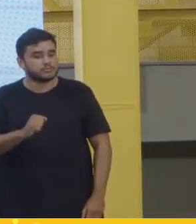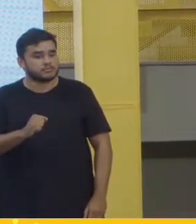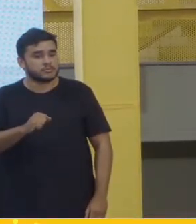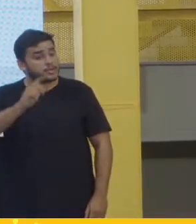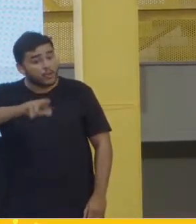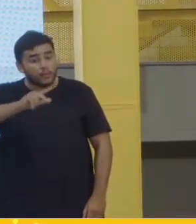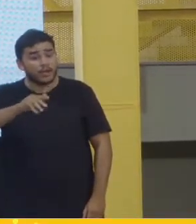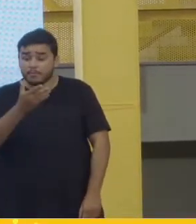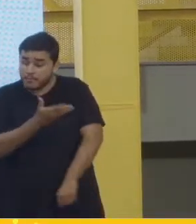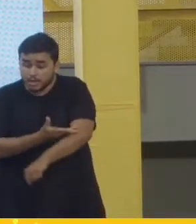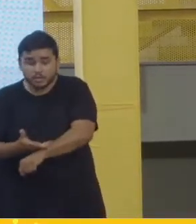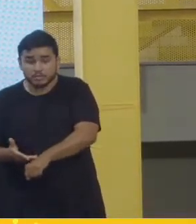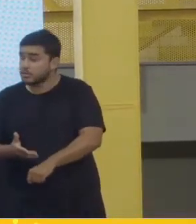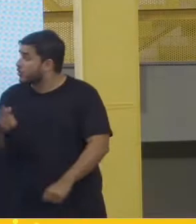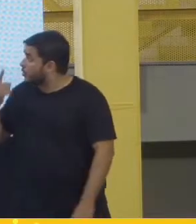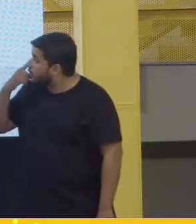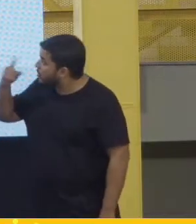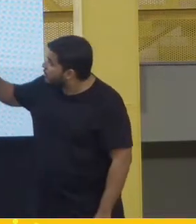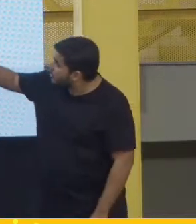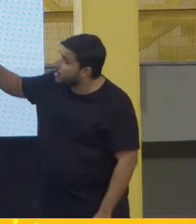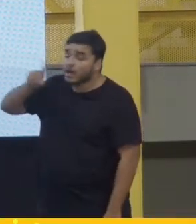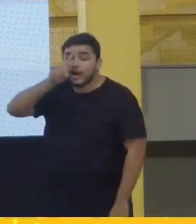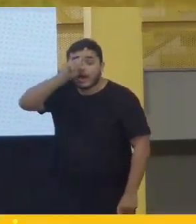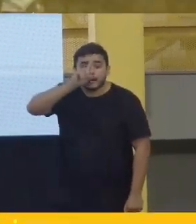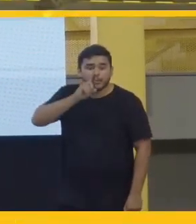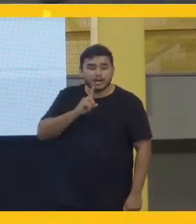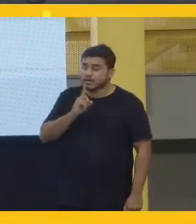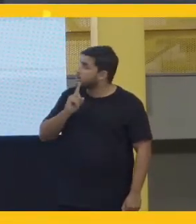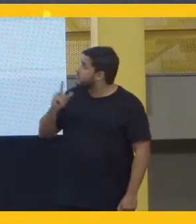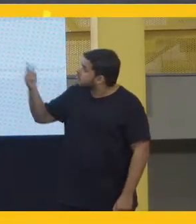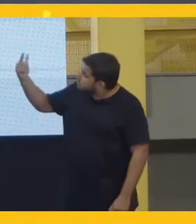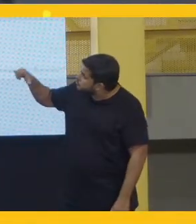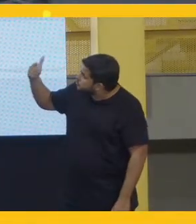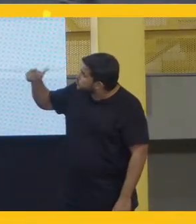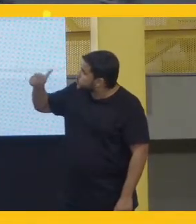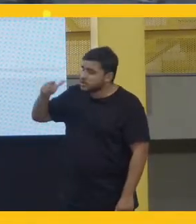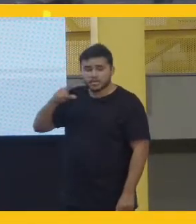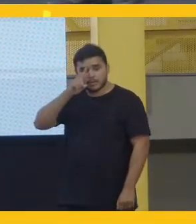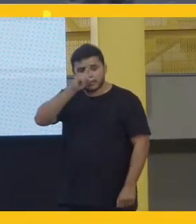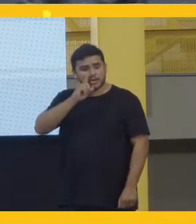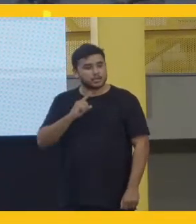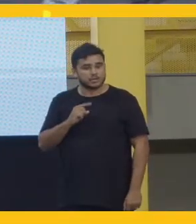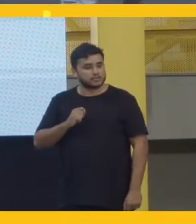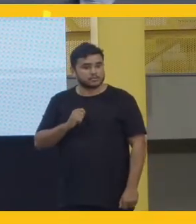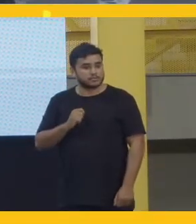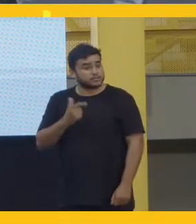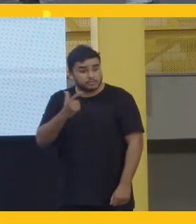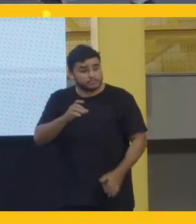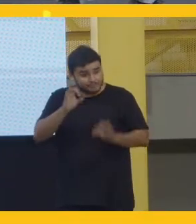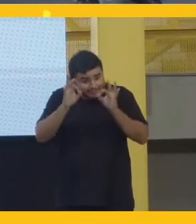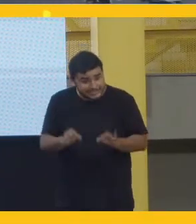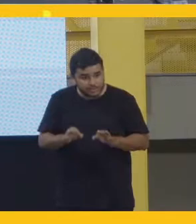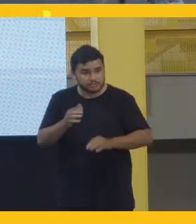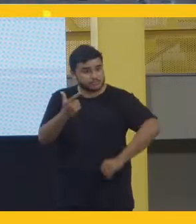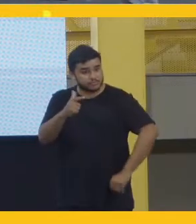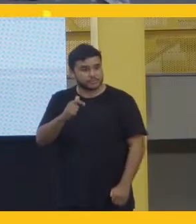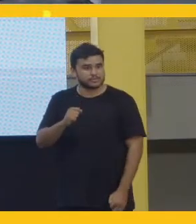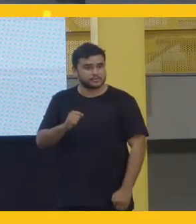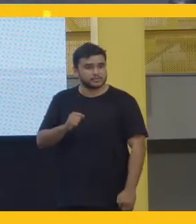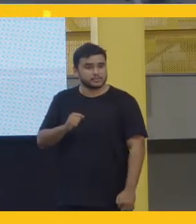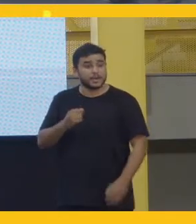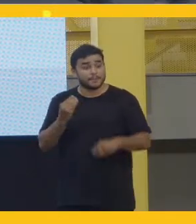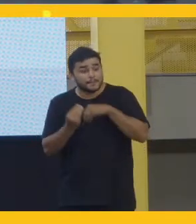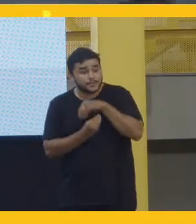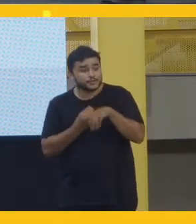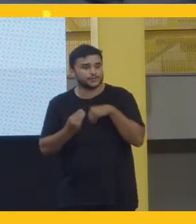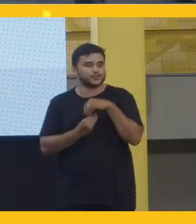E se você for olhar para esse amarelo, não está sendo emitida luz amarela ali. E se você for olhar para